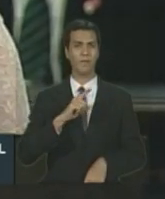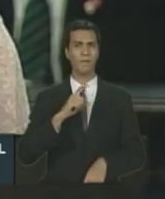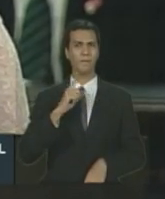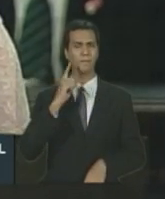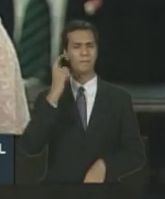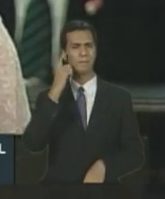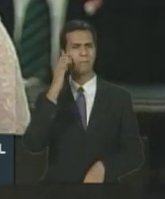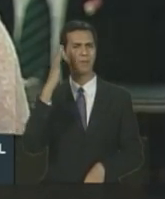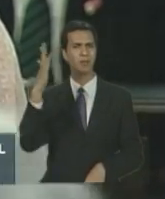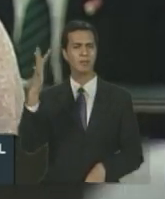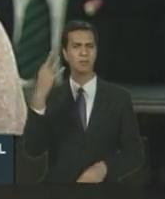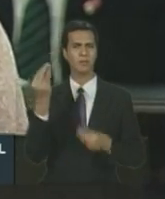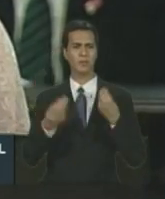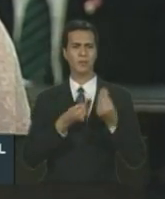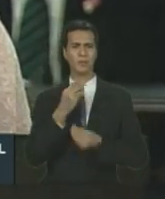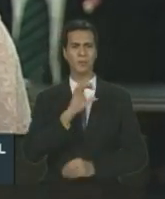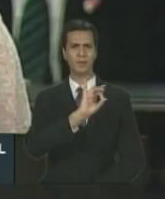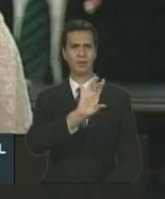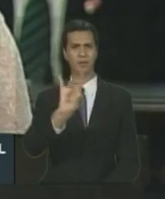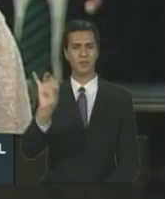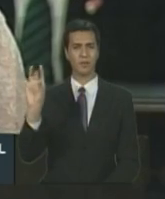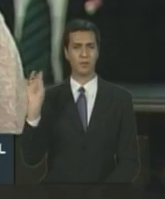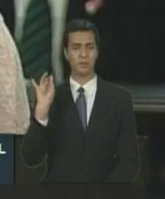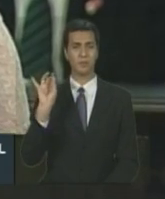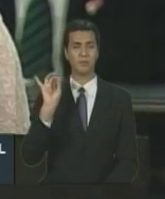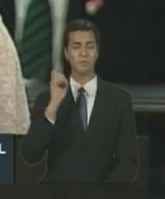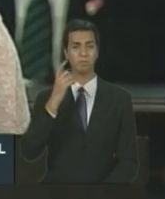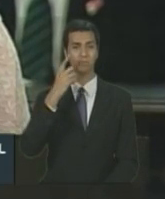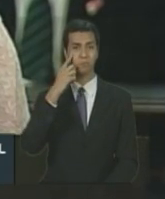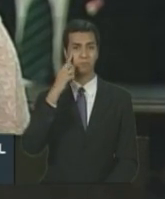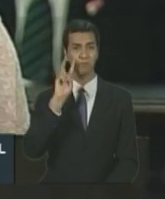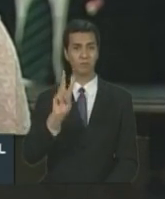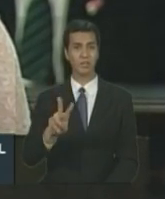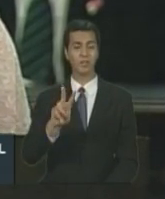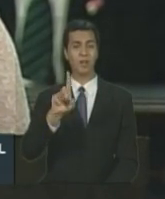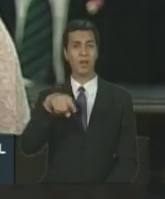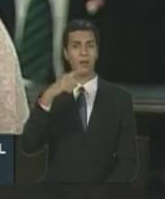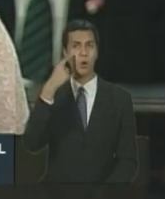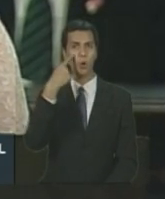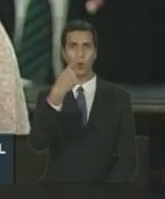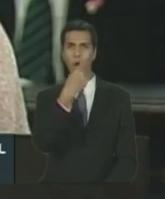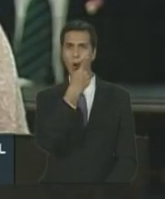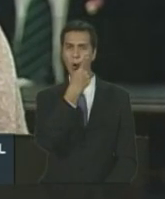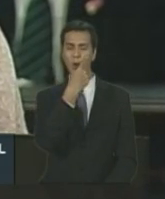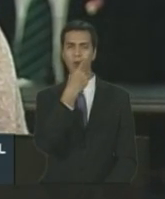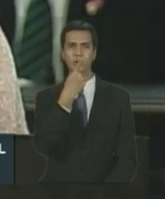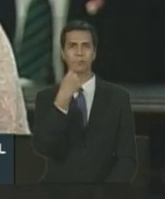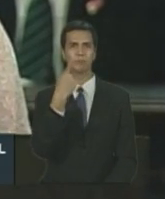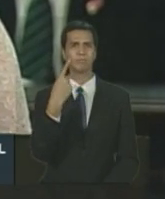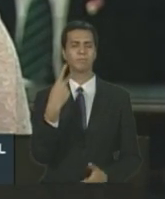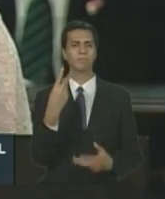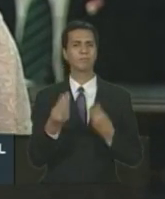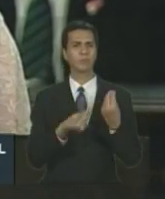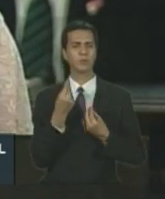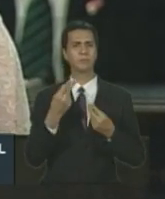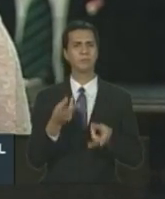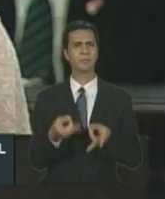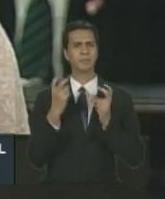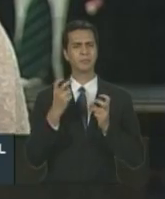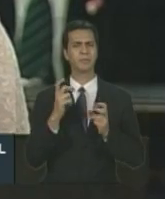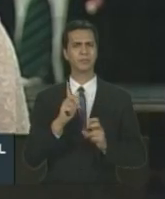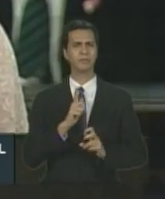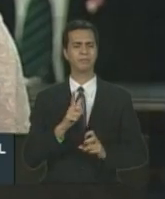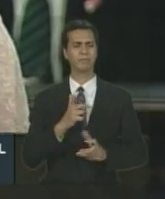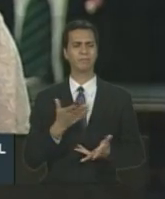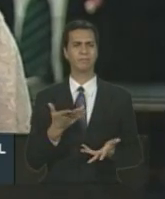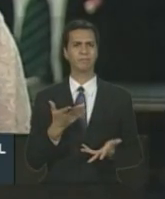nós, nesses olhares, nós percebemos que essa condição foi questionada.